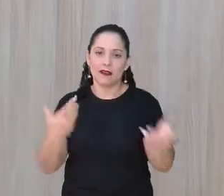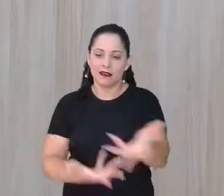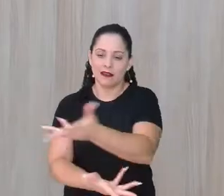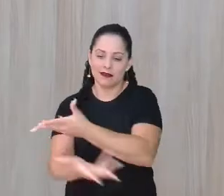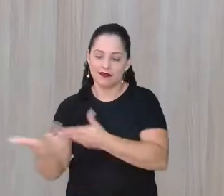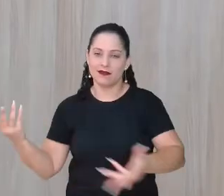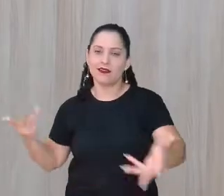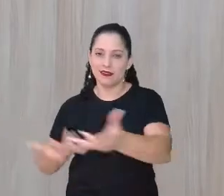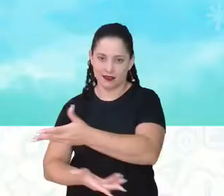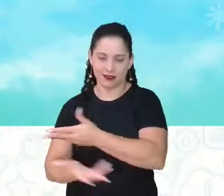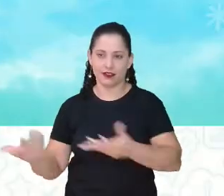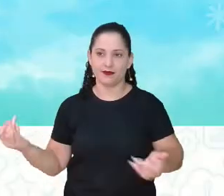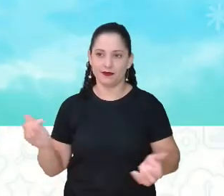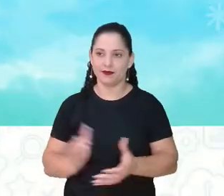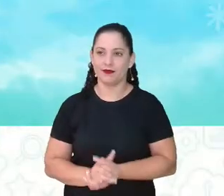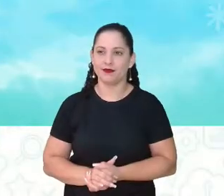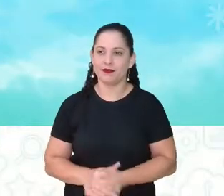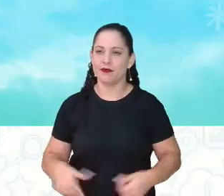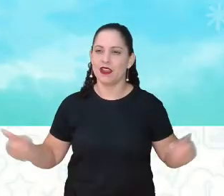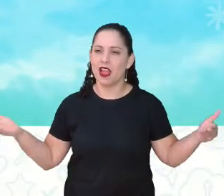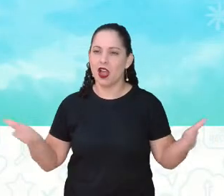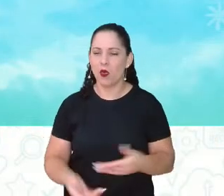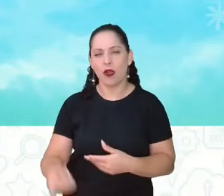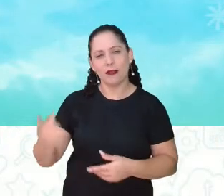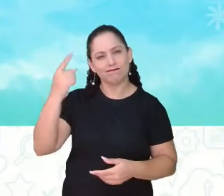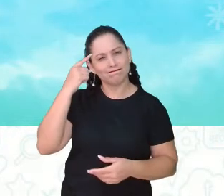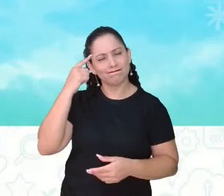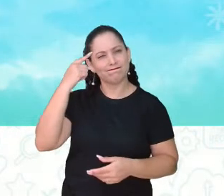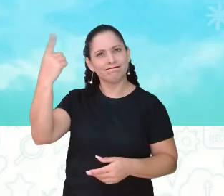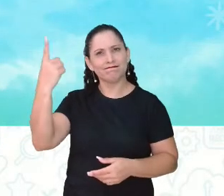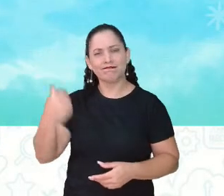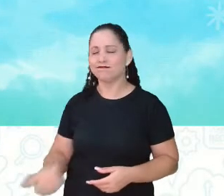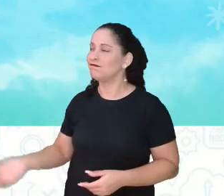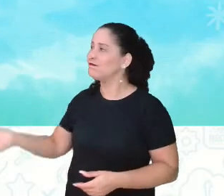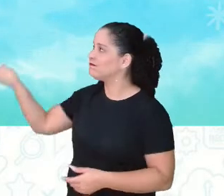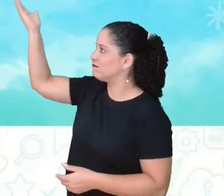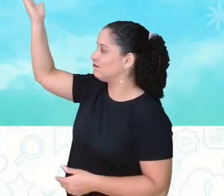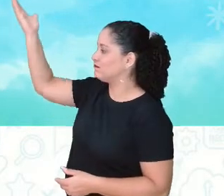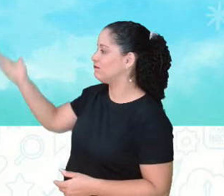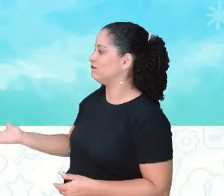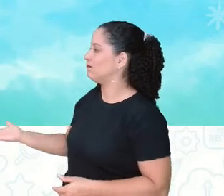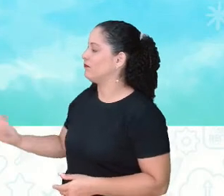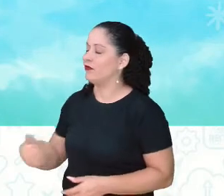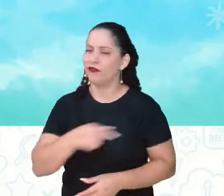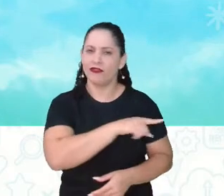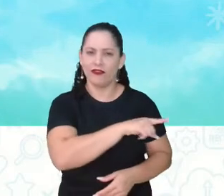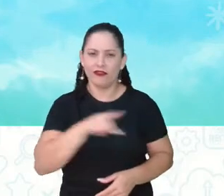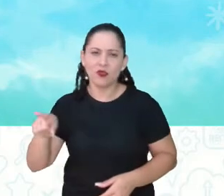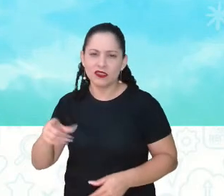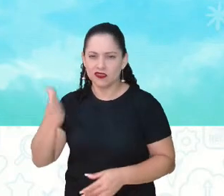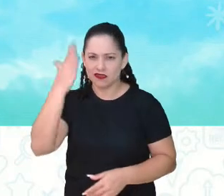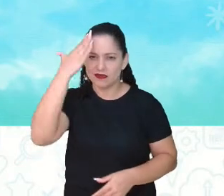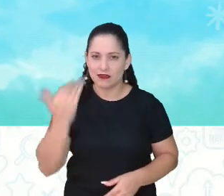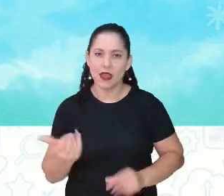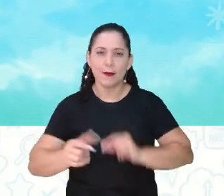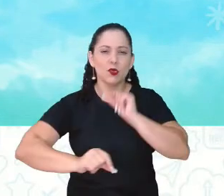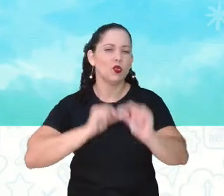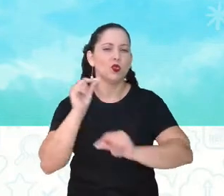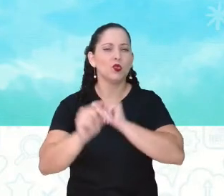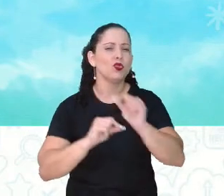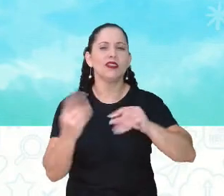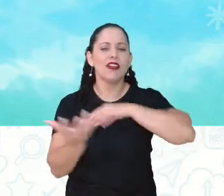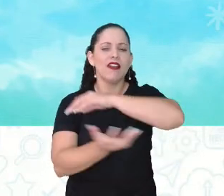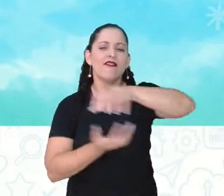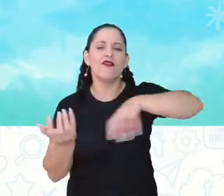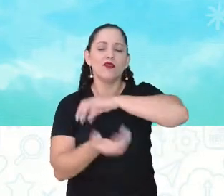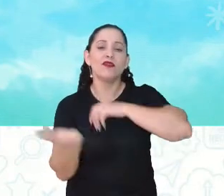olha, vamos fazer um questionamento aí, né, um joguinho. Será que alguém sabe, né, o que foi a Revolução Francesa?